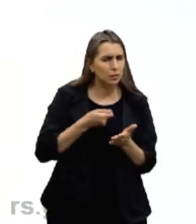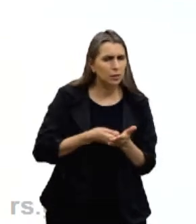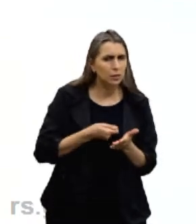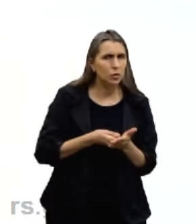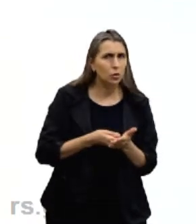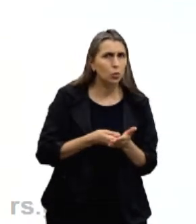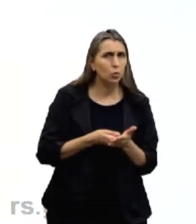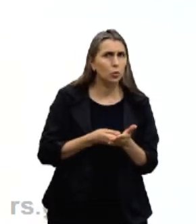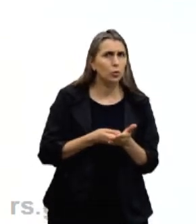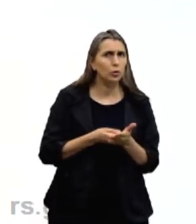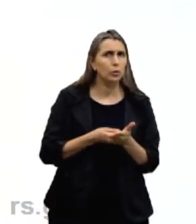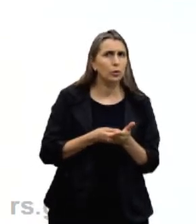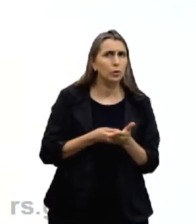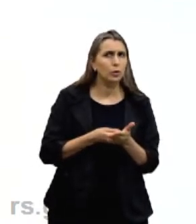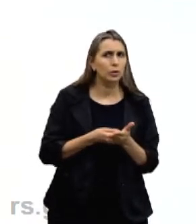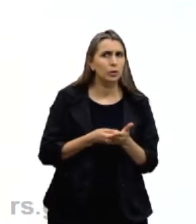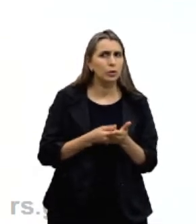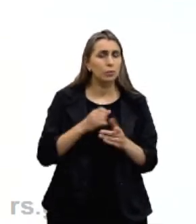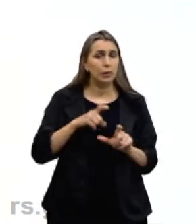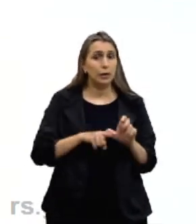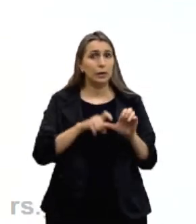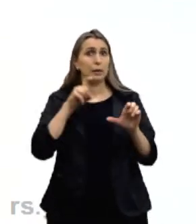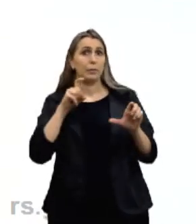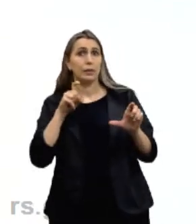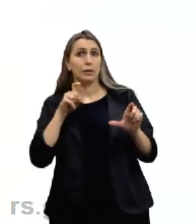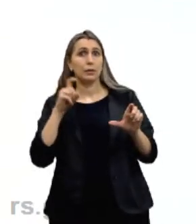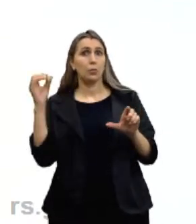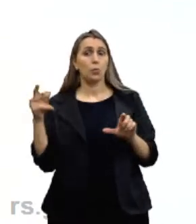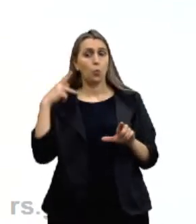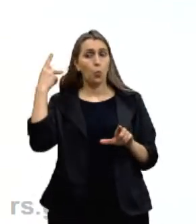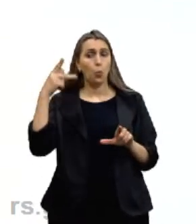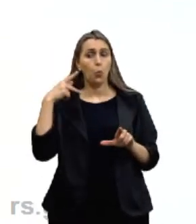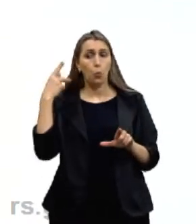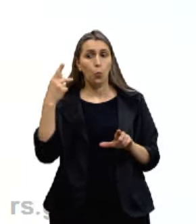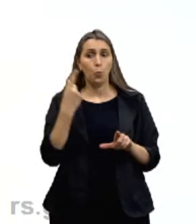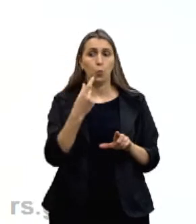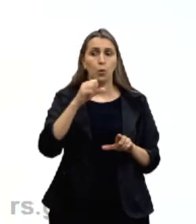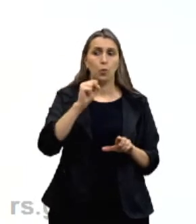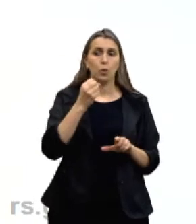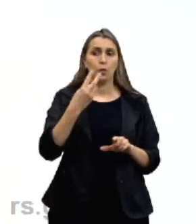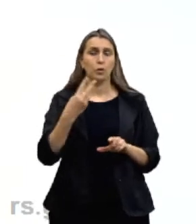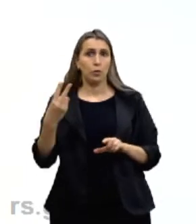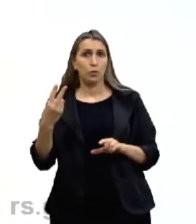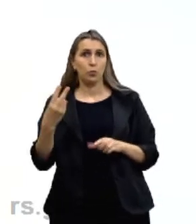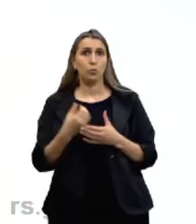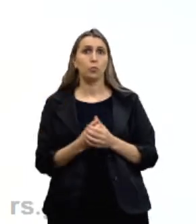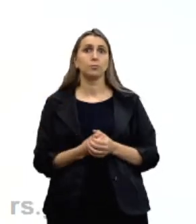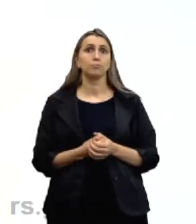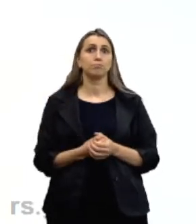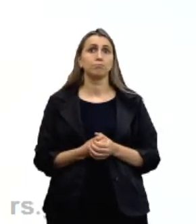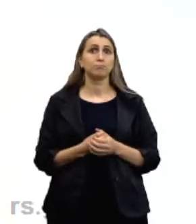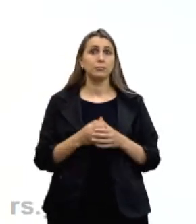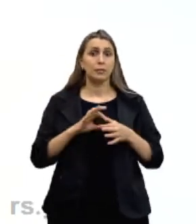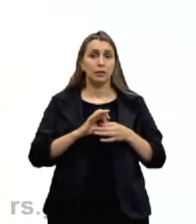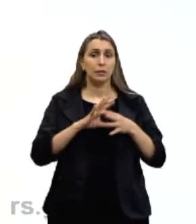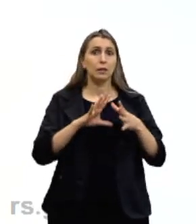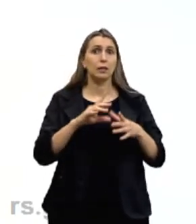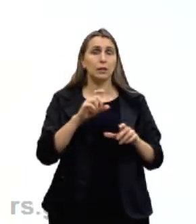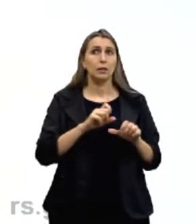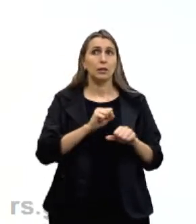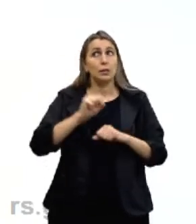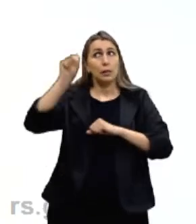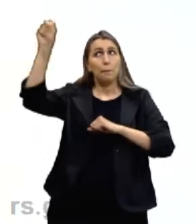de uma e independência política né que é 1822 declaração da independência